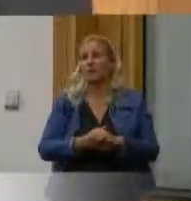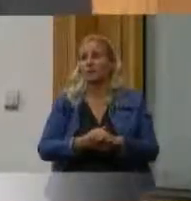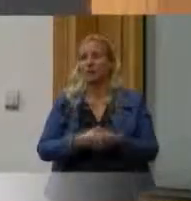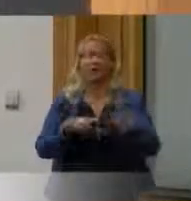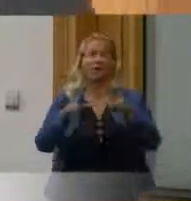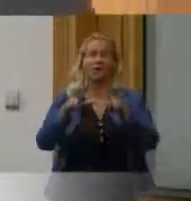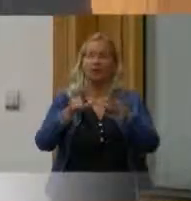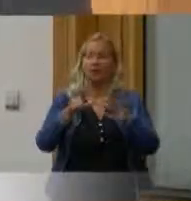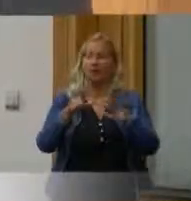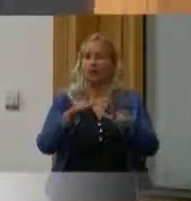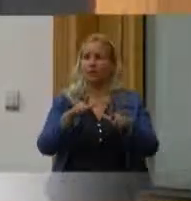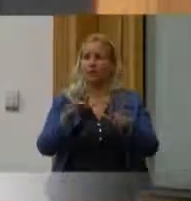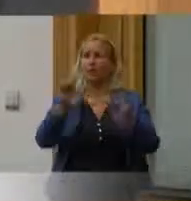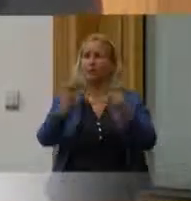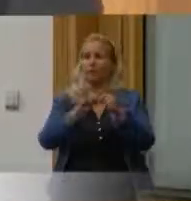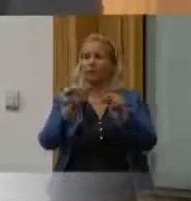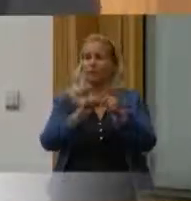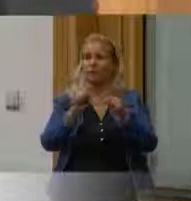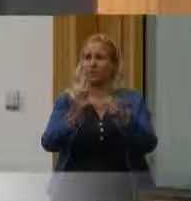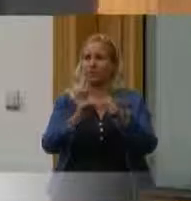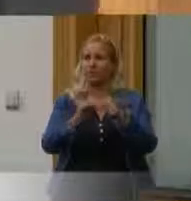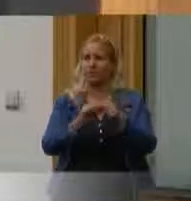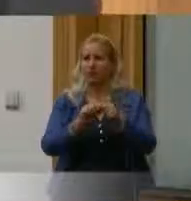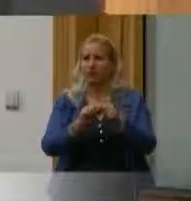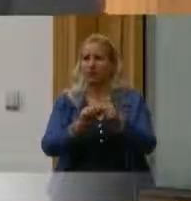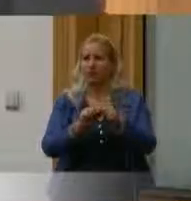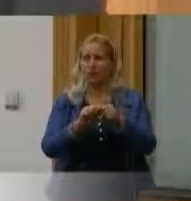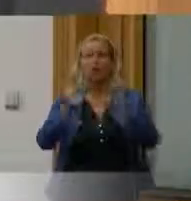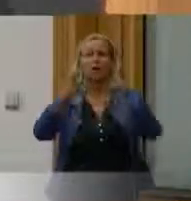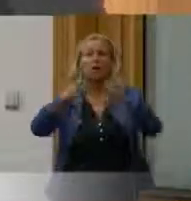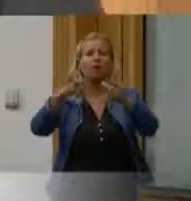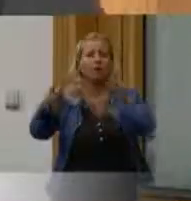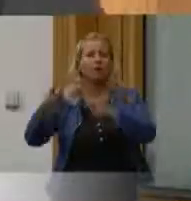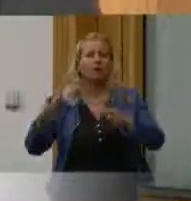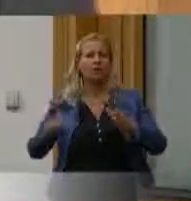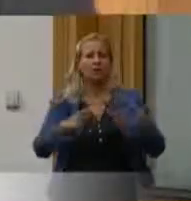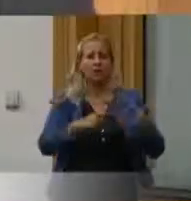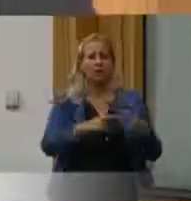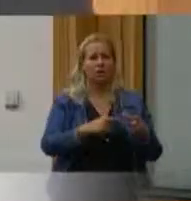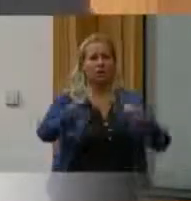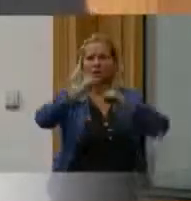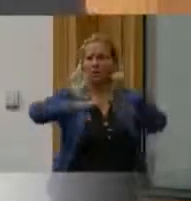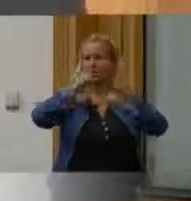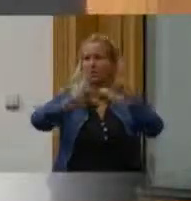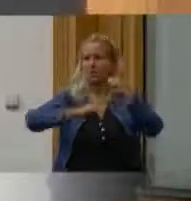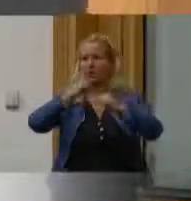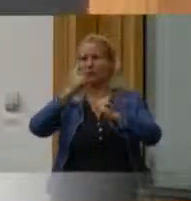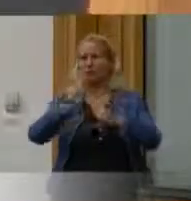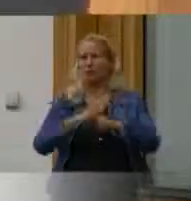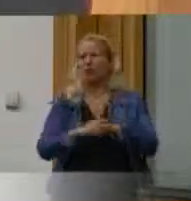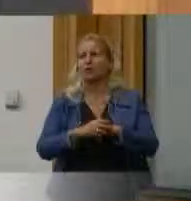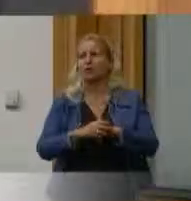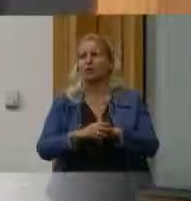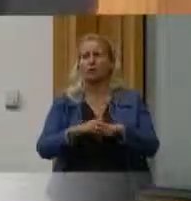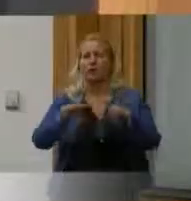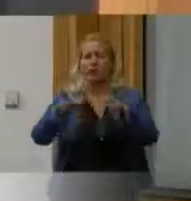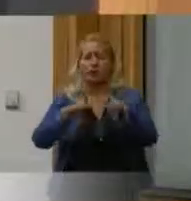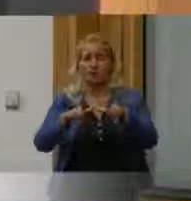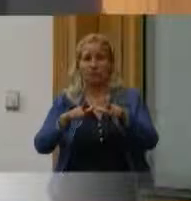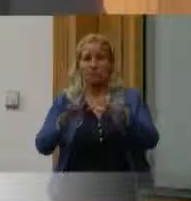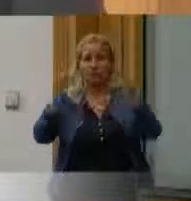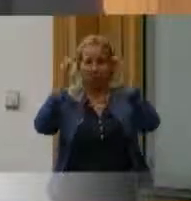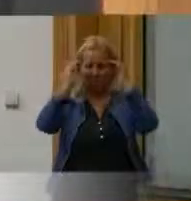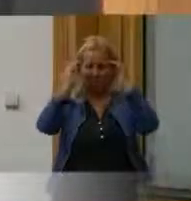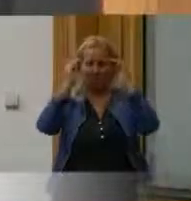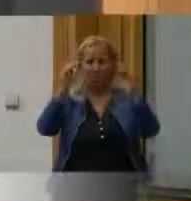o trabalho que foi feito lá, em qualquer outra empresa, em qualquer outra situação, foi um trabalho